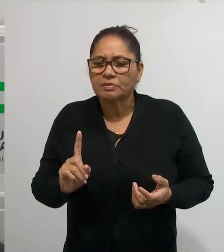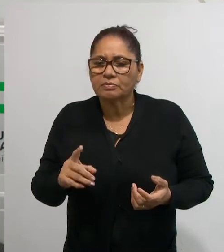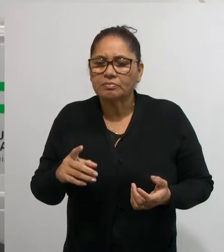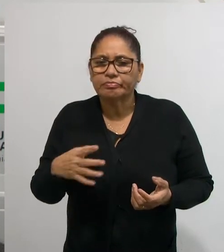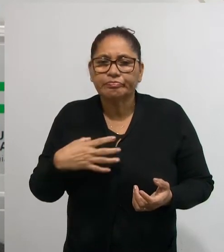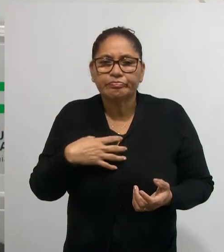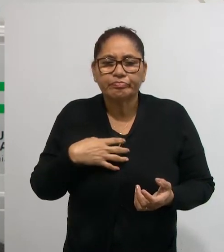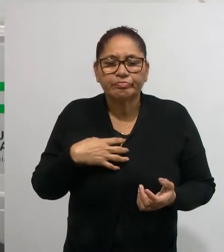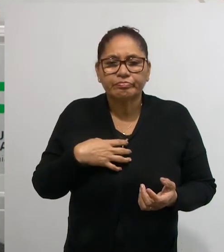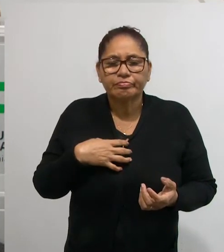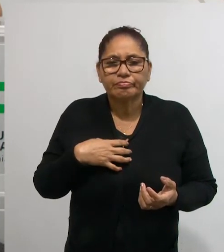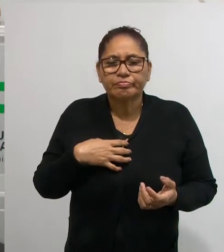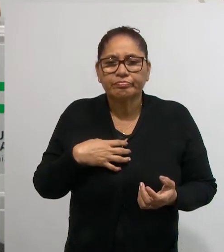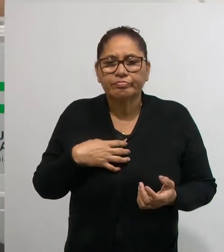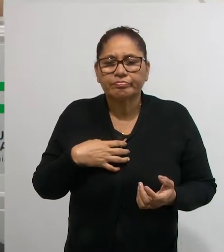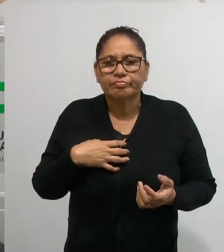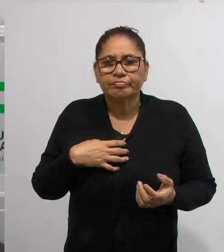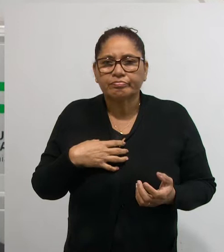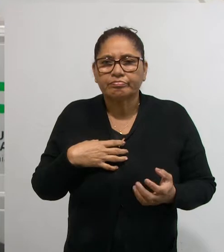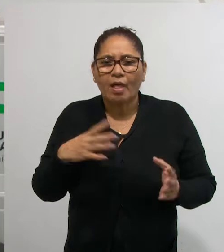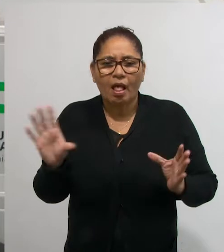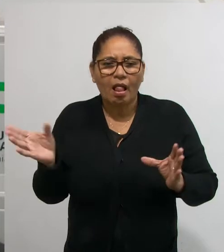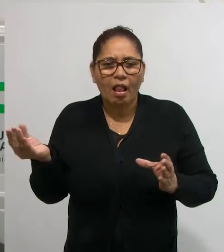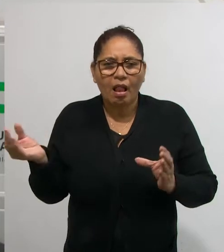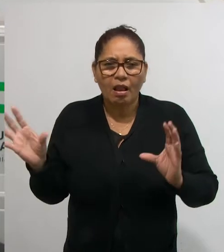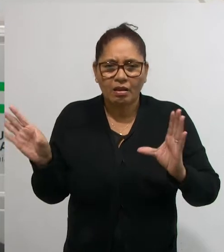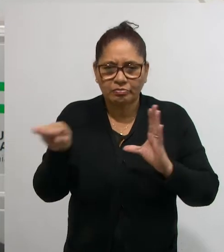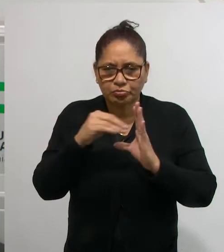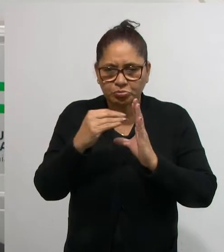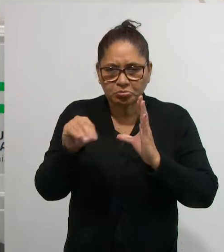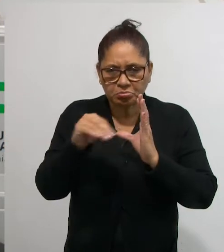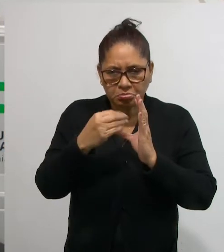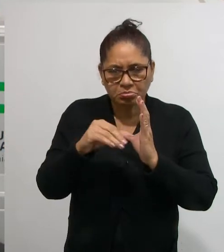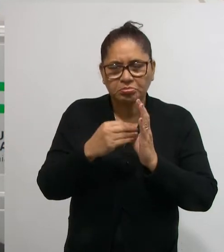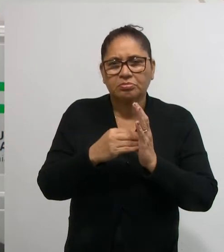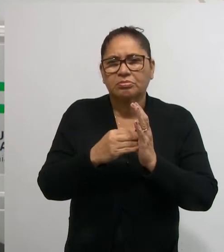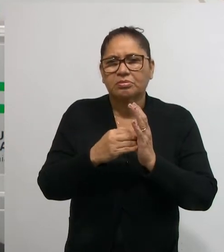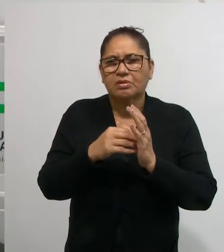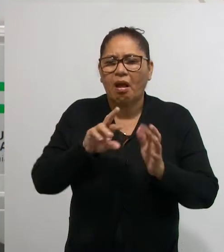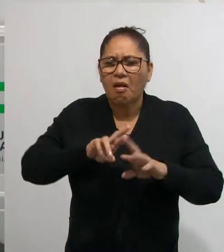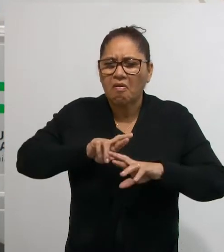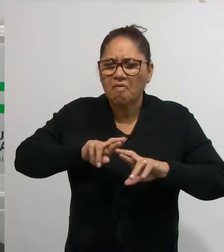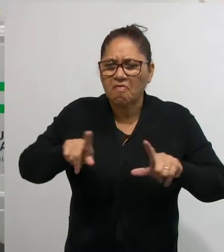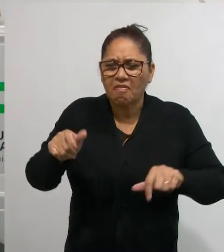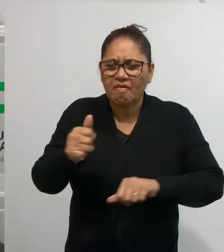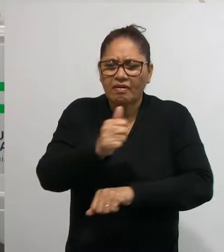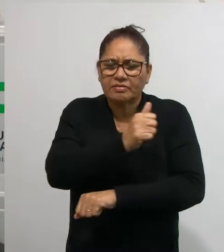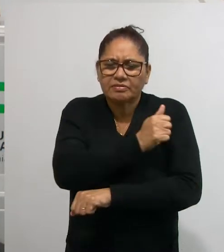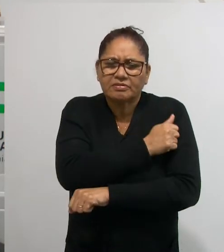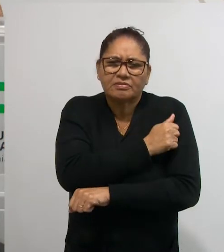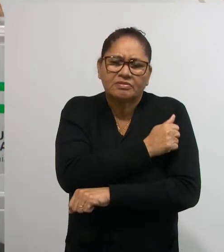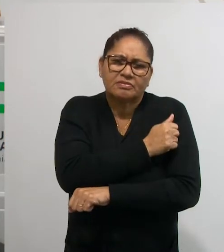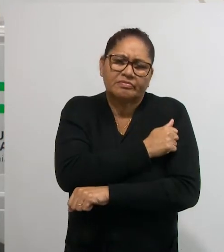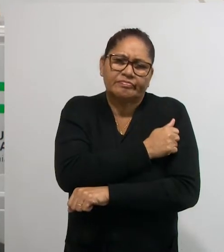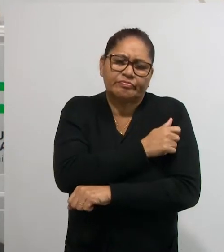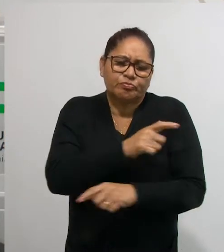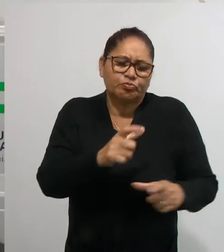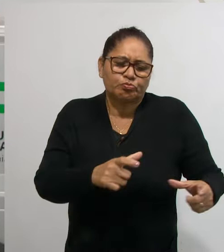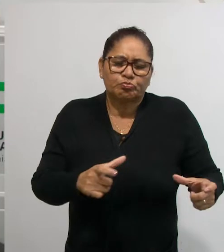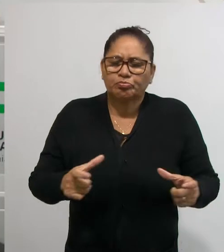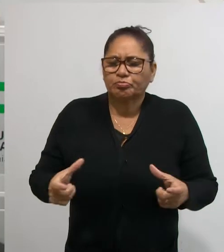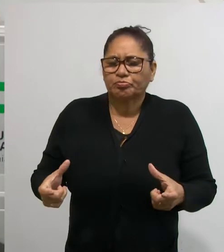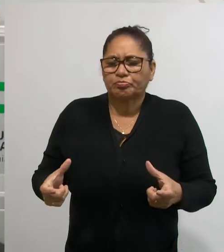forma a contemplar a heterogeneidade na minha sala, os diversos alunos de diversos locais. Então, assim, é